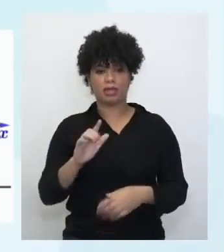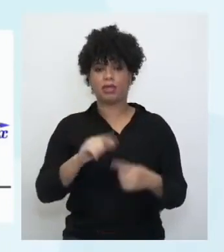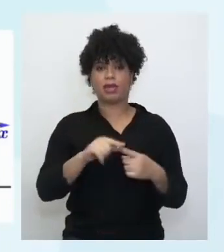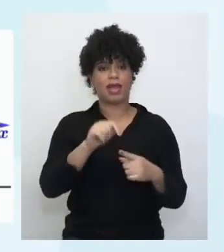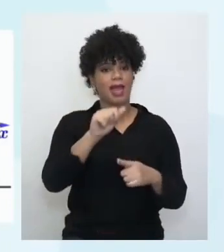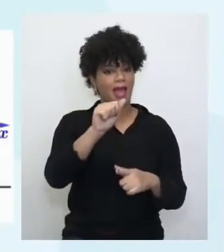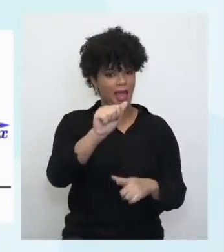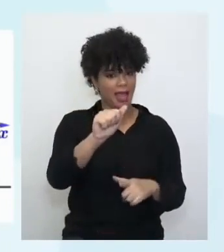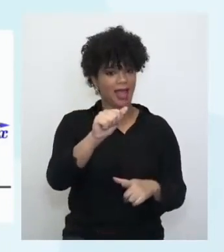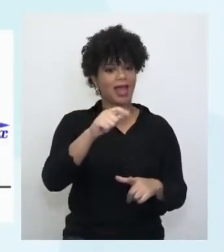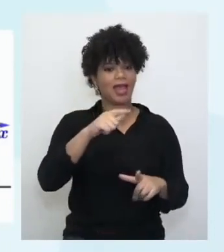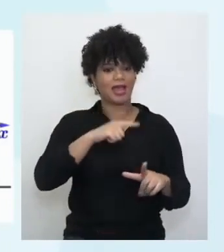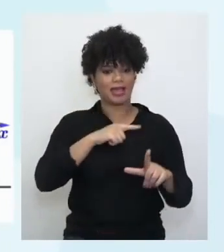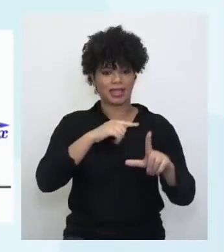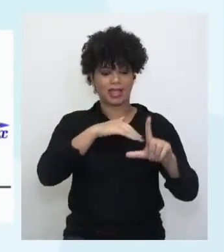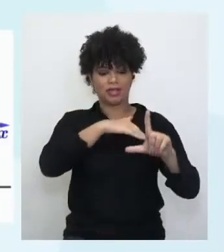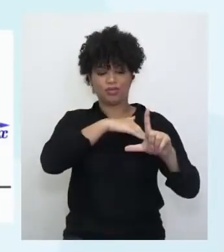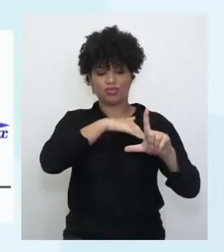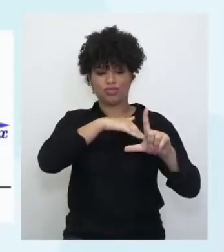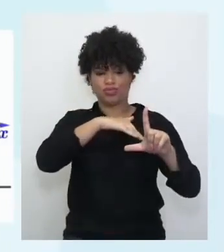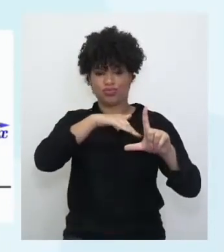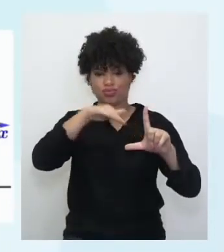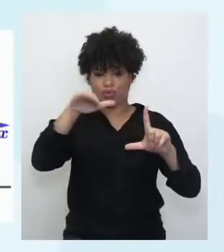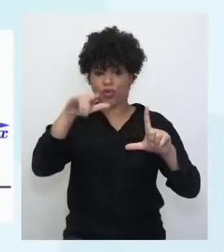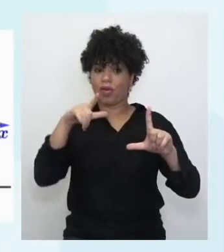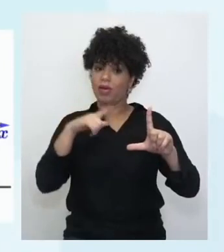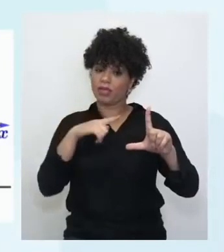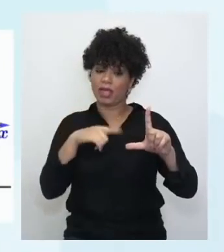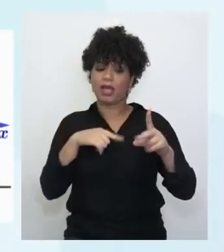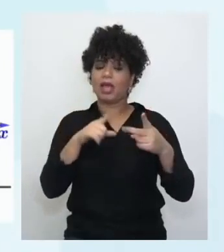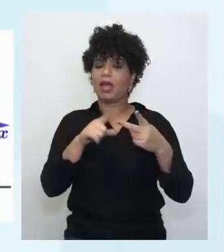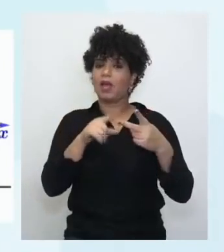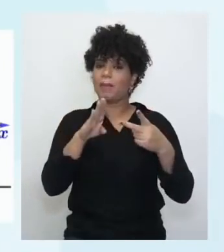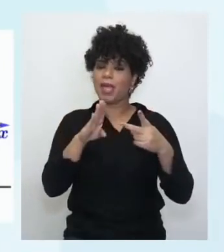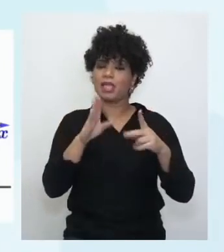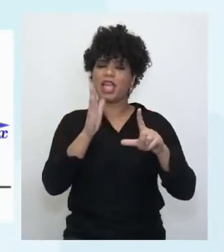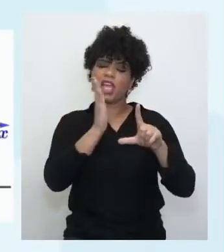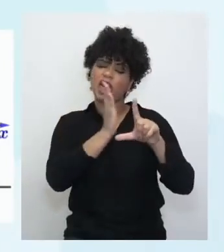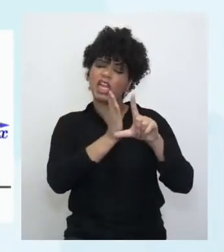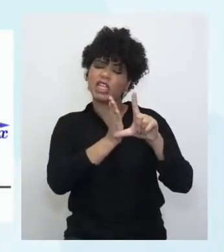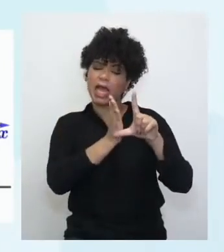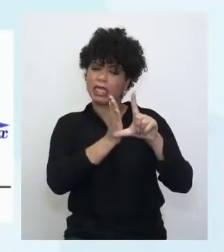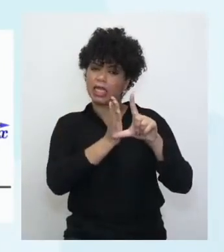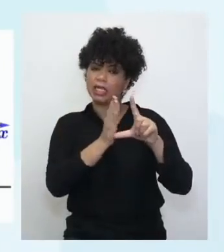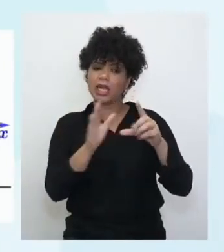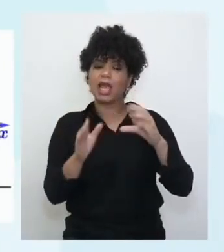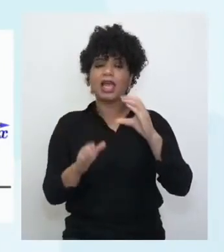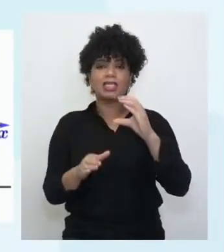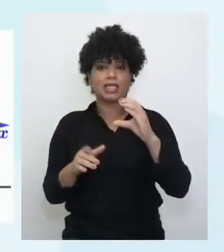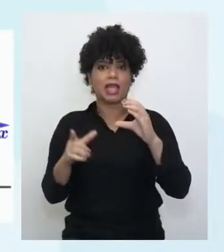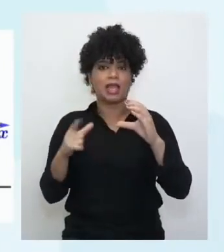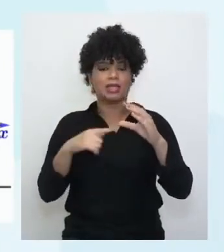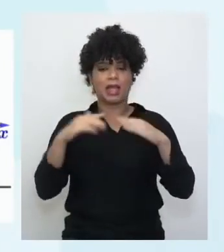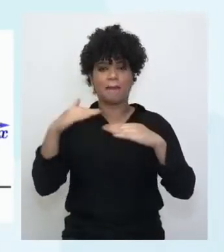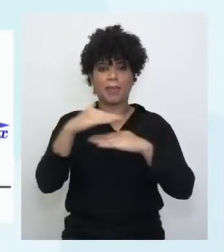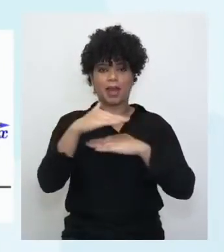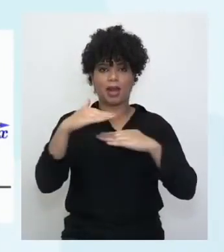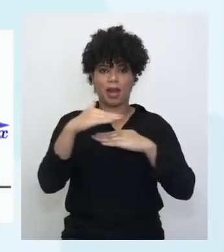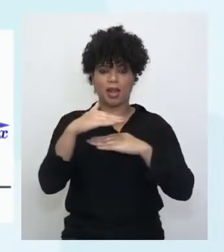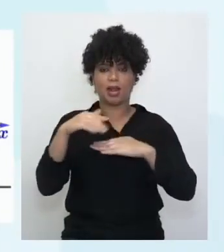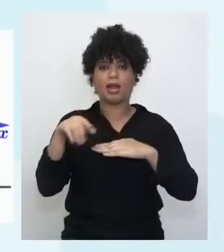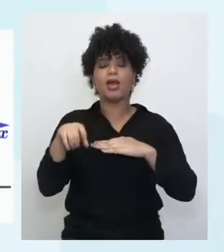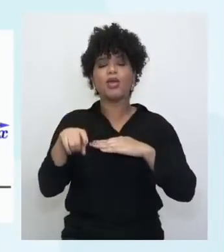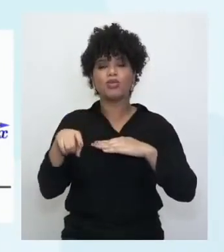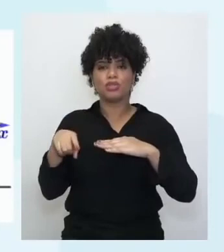uma reta inclinada passando na origem. No B, tem uma reta inclinada. E no C, tem uma reta paralela ao eixo X. Quero